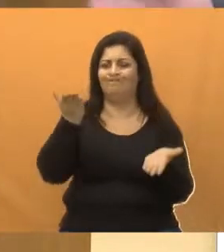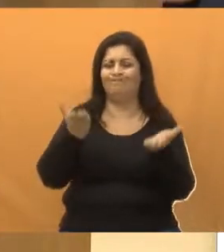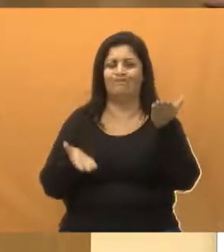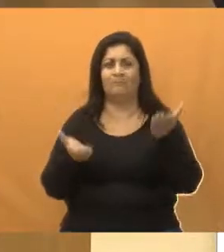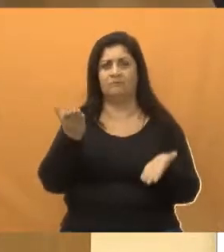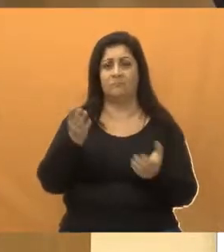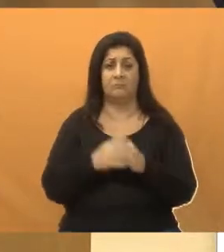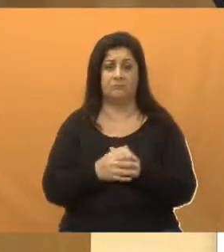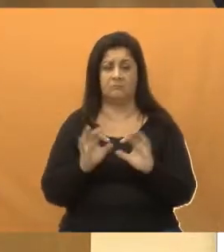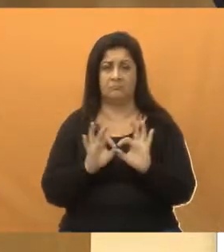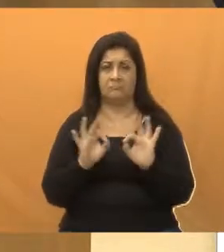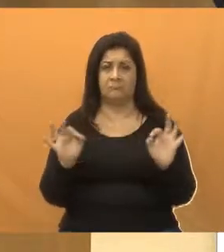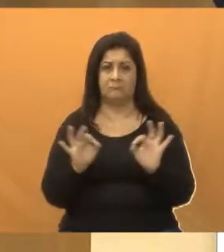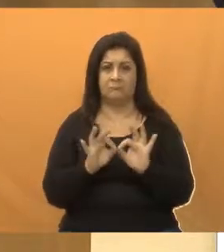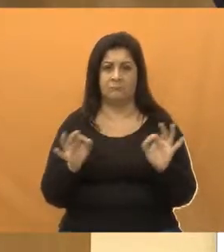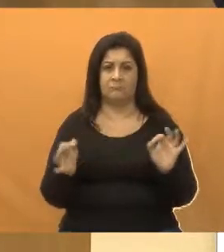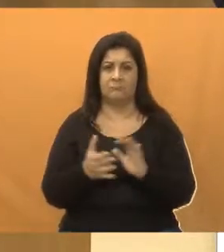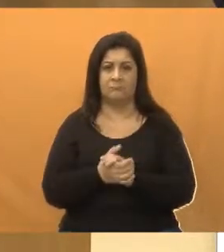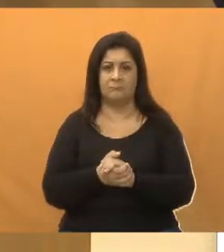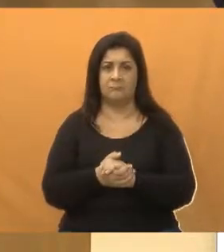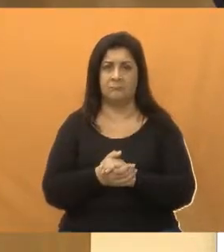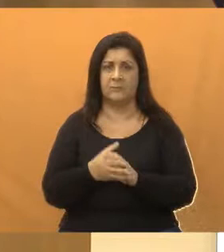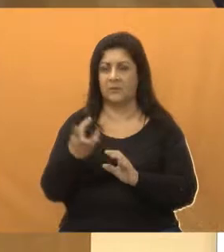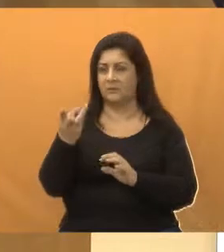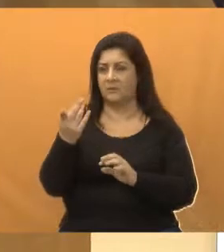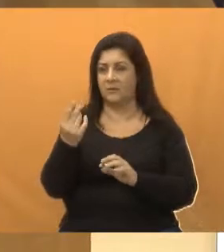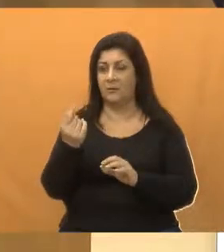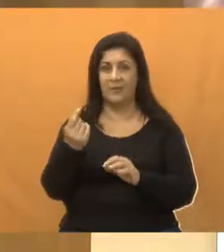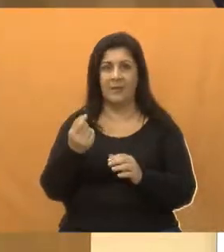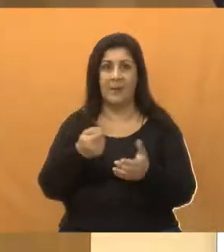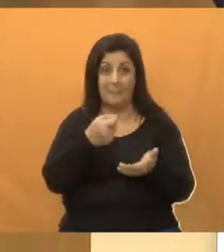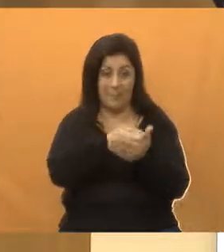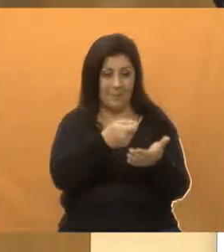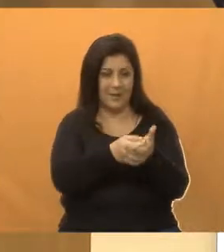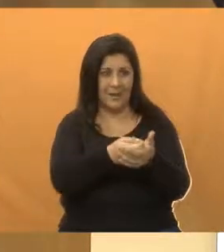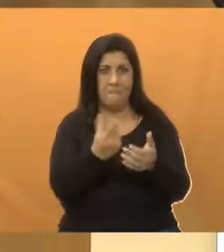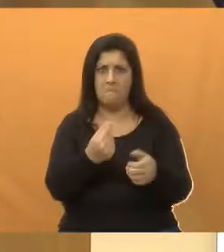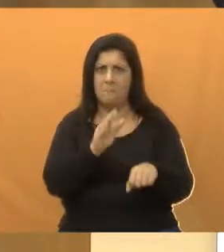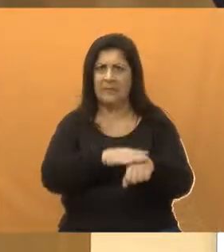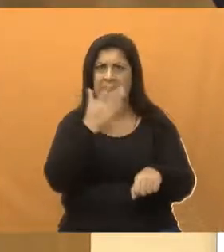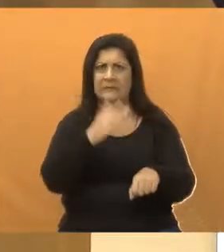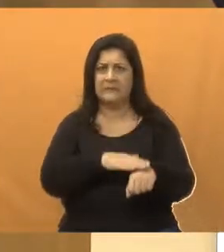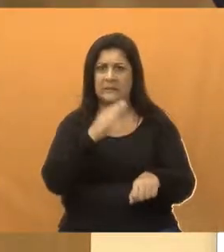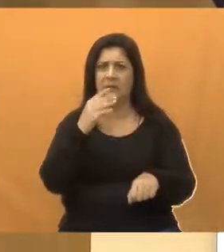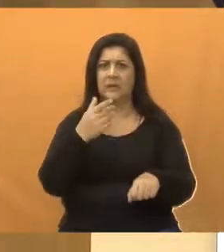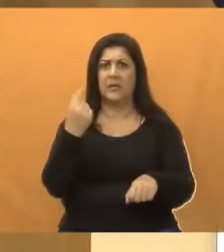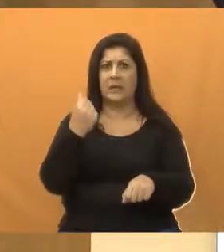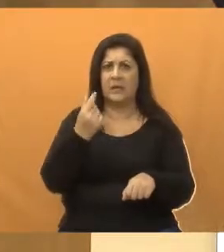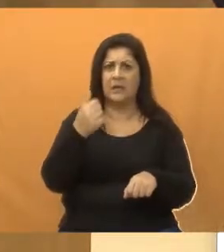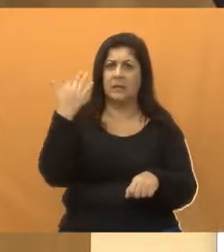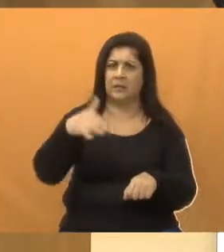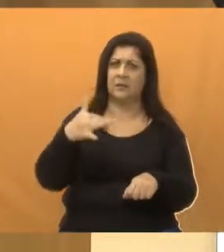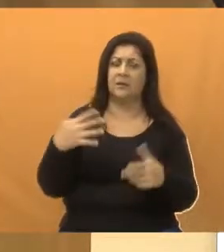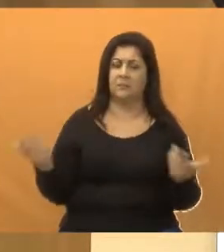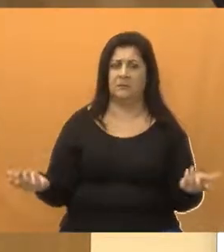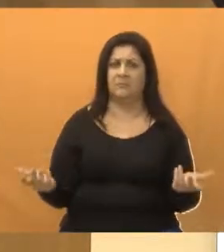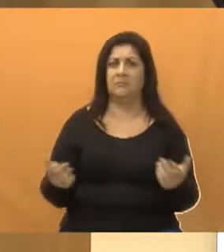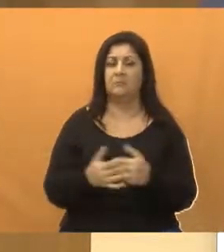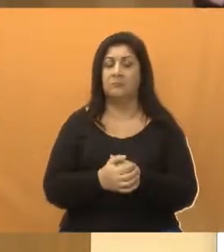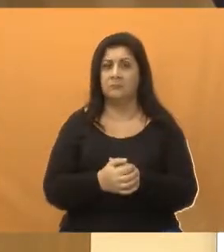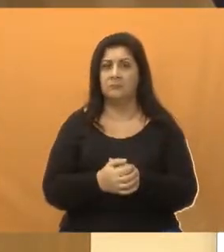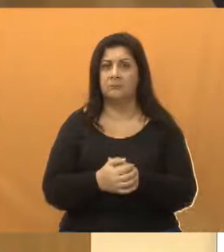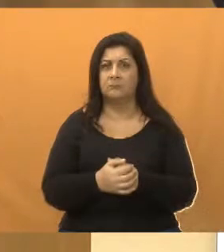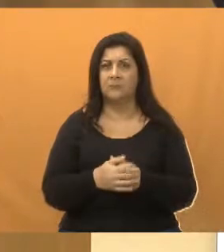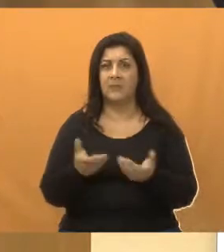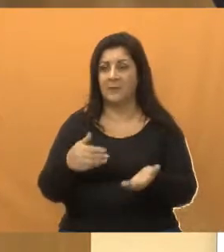autarquia? Simples, né? Na hora de você fazer o cálculo da tarifa, você aumenta o custo da água e do esgoto, que é proporcional,